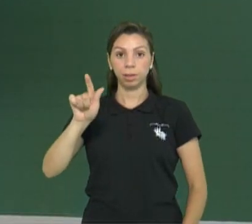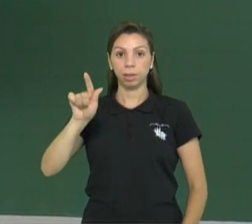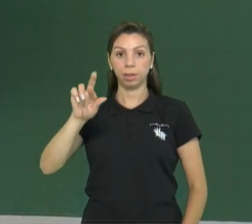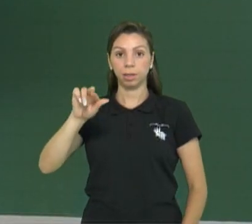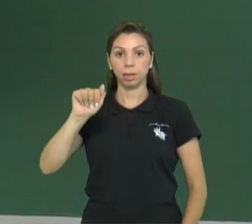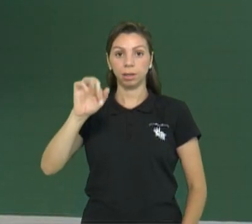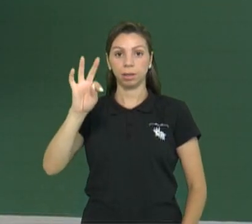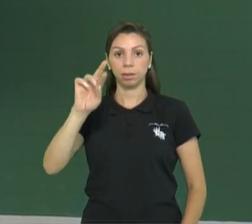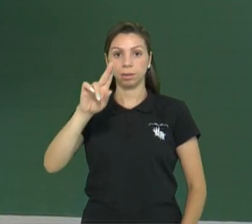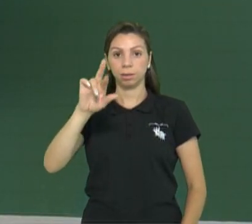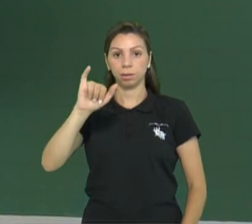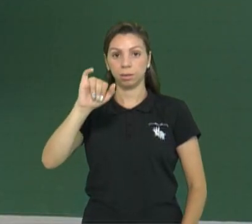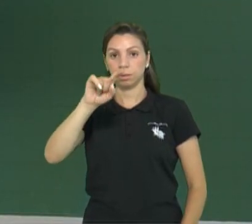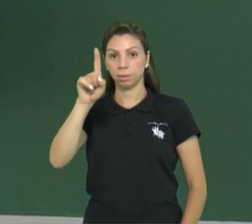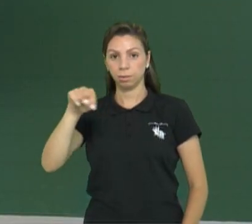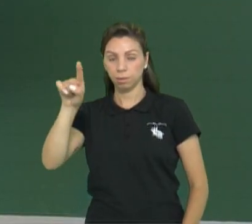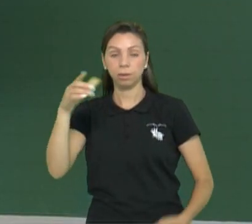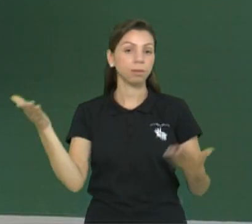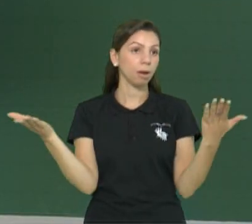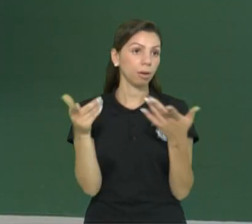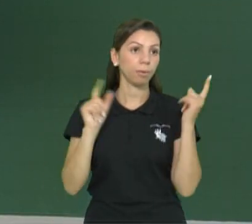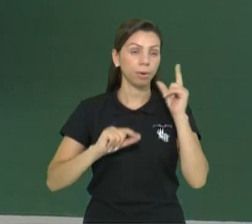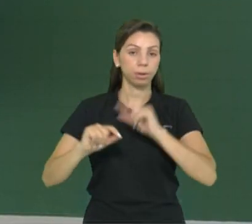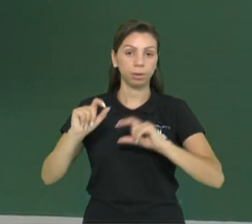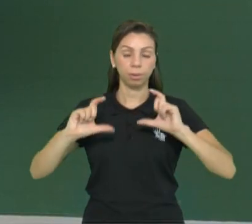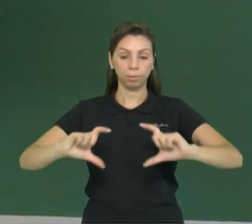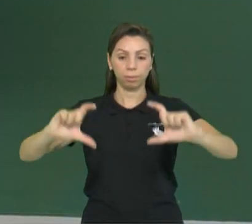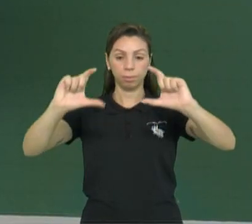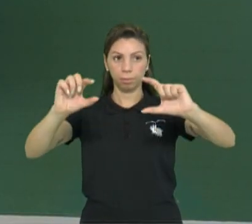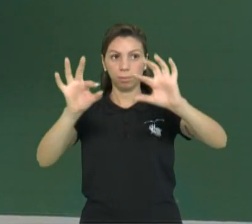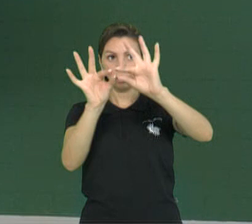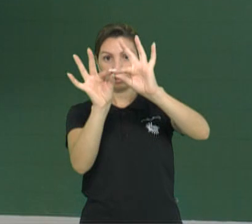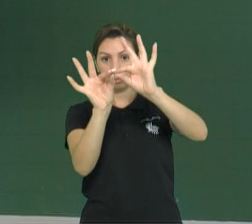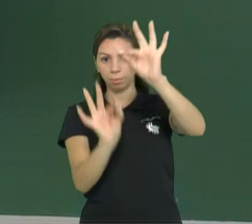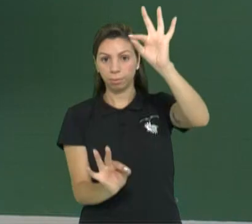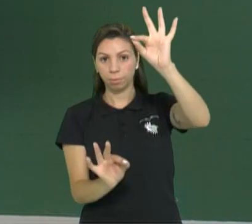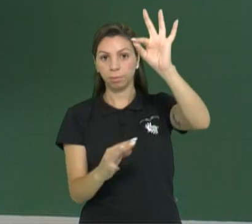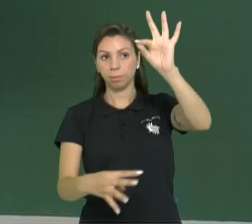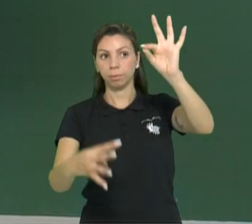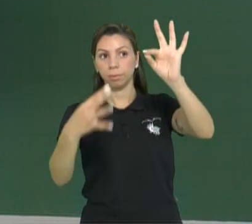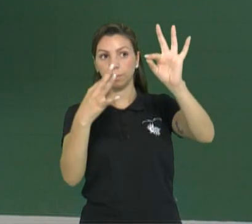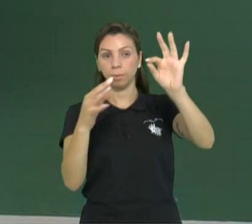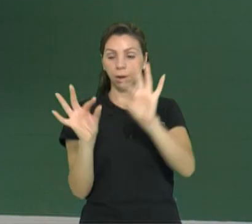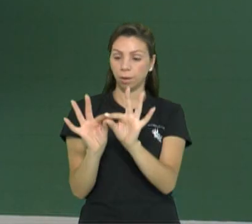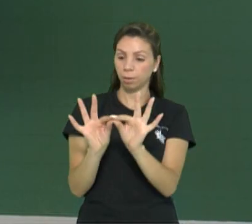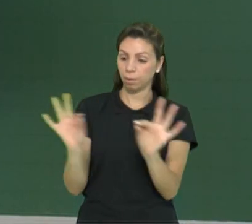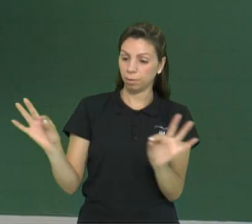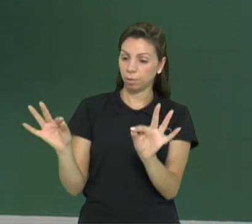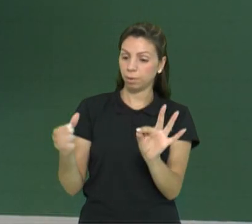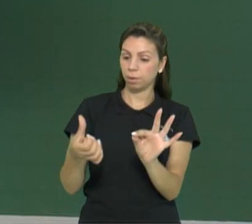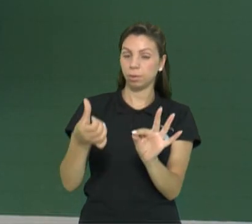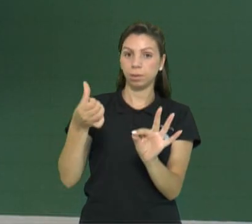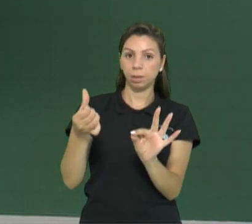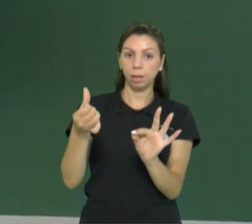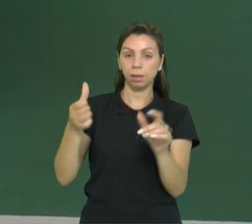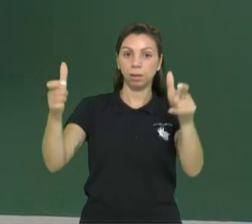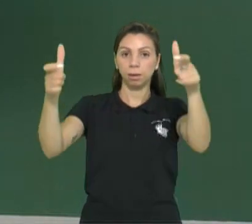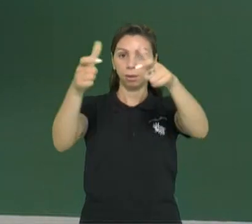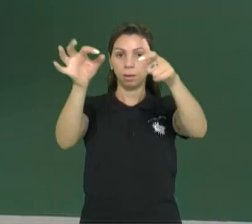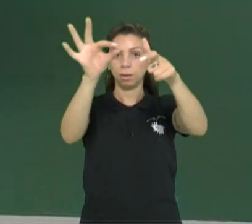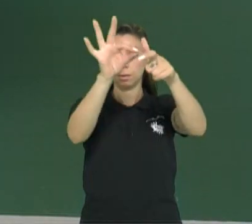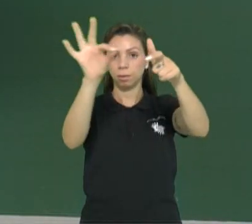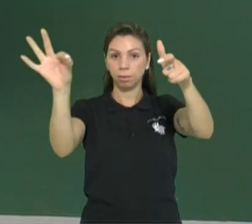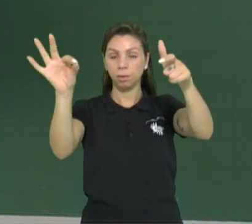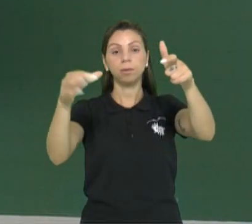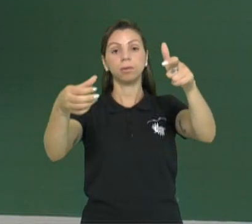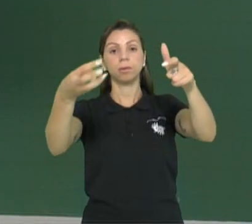Então, feito isso, ó, nós vamos ter aqui o nosso tronco, a altura é 4, o raio maior aqui é 6 e o raio menor é